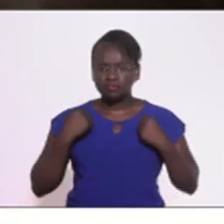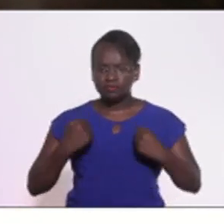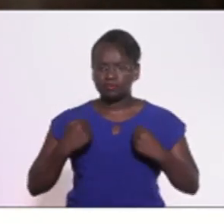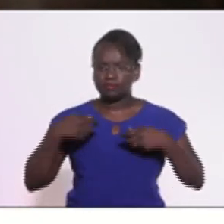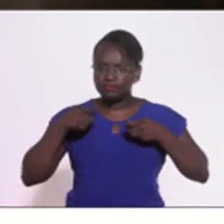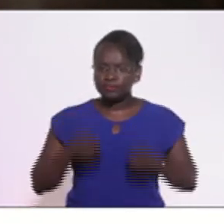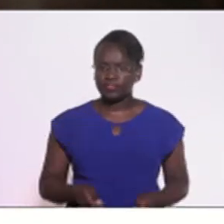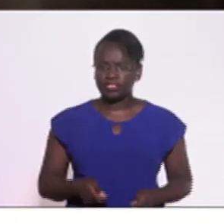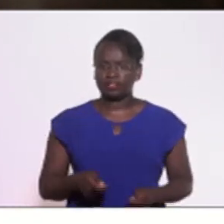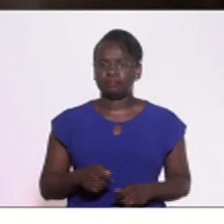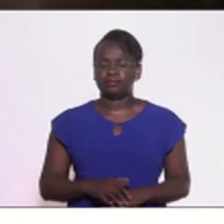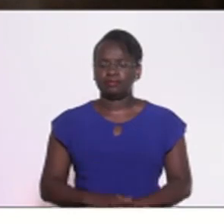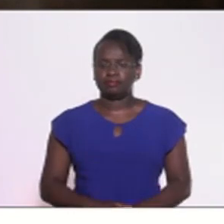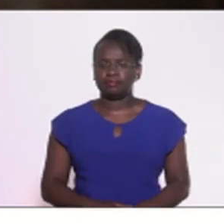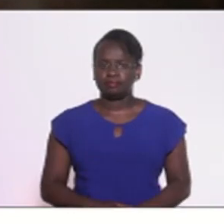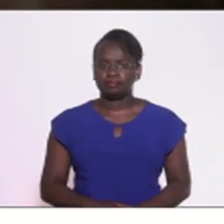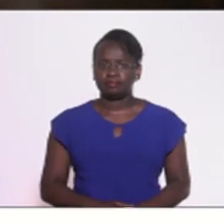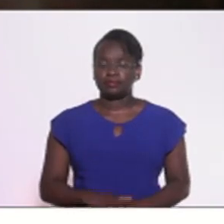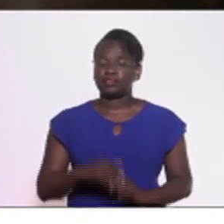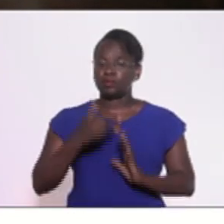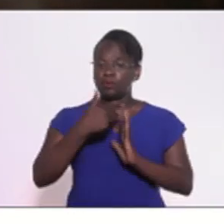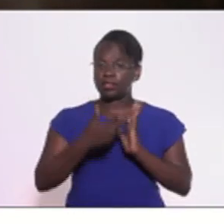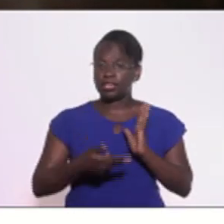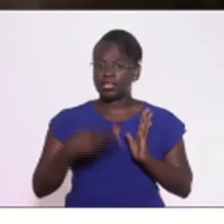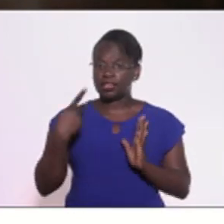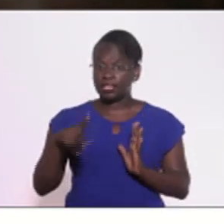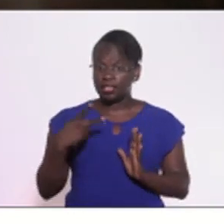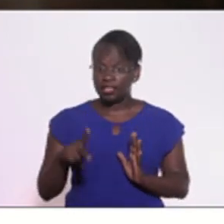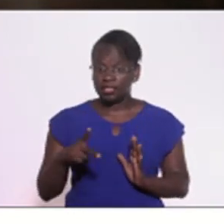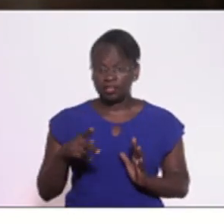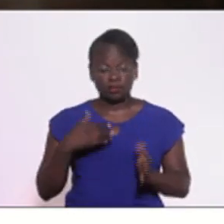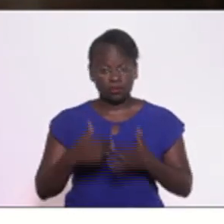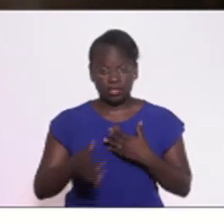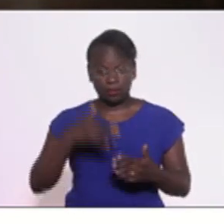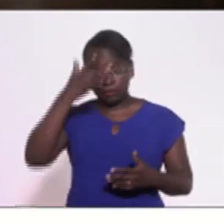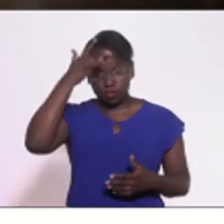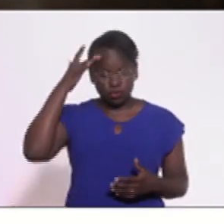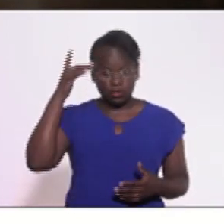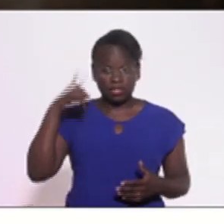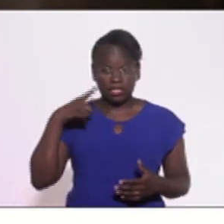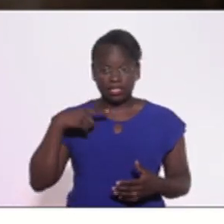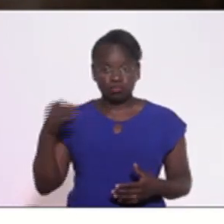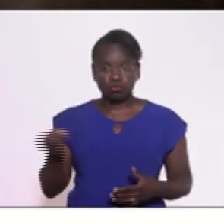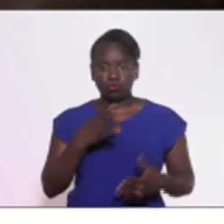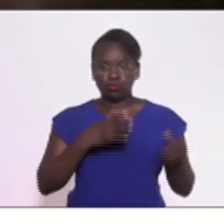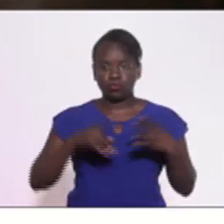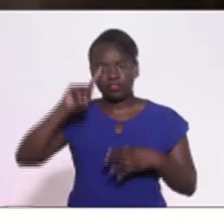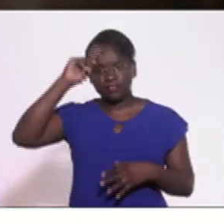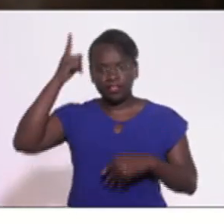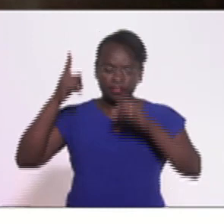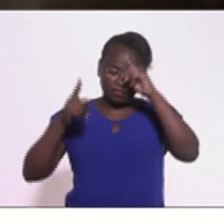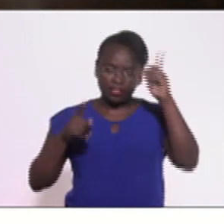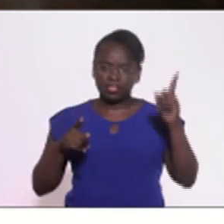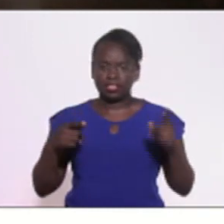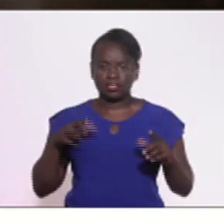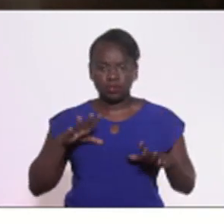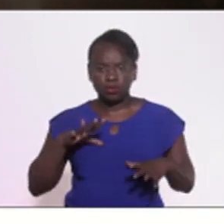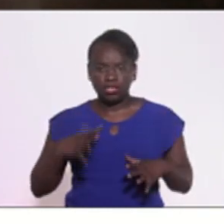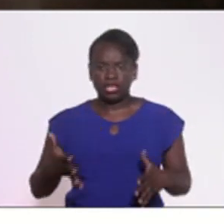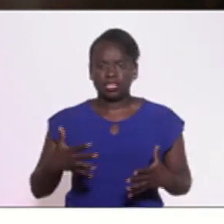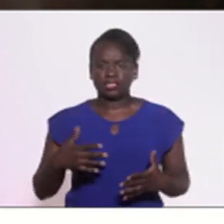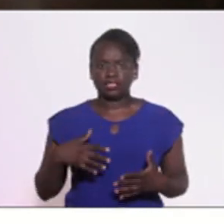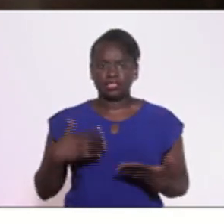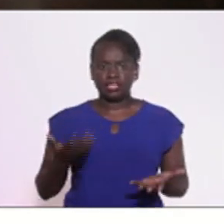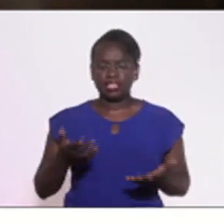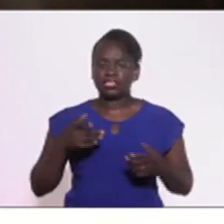intrepidez, denodo. Qualidade de quem ou do que se caracteriza por inovação, arrojo, oposição ao